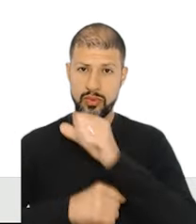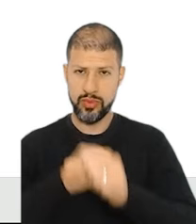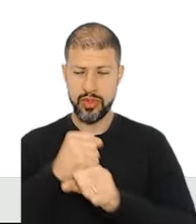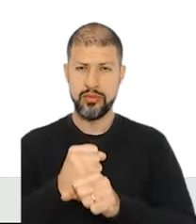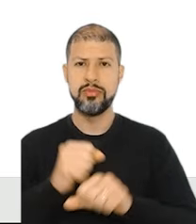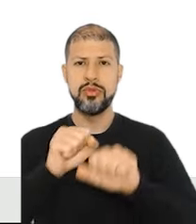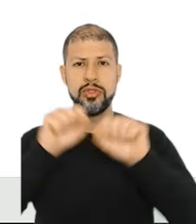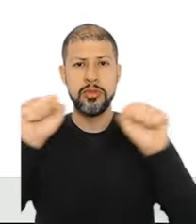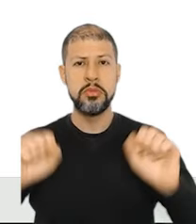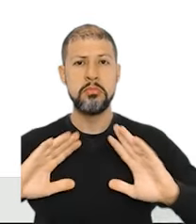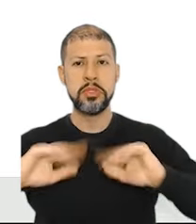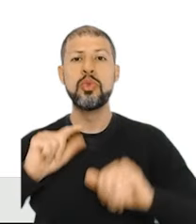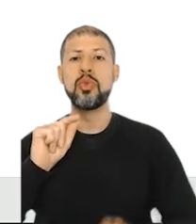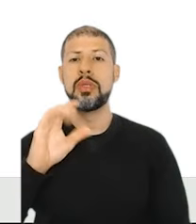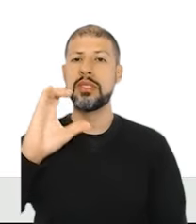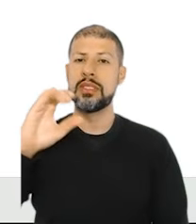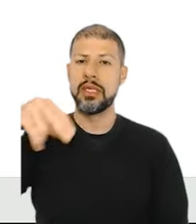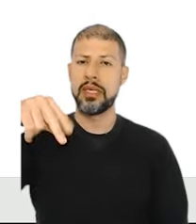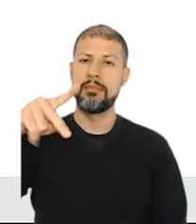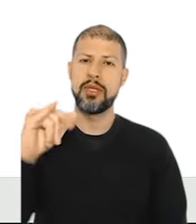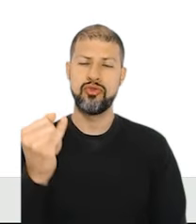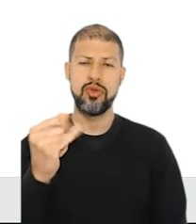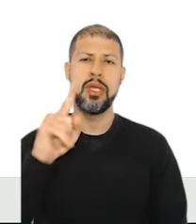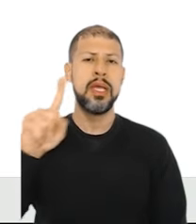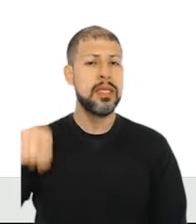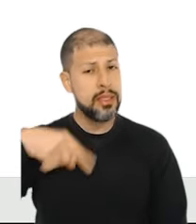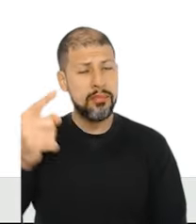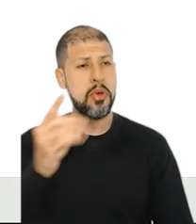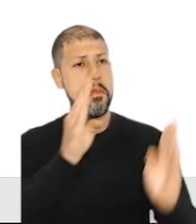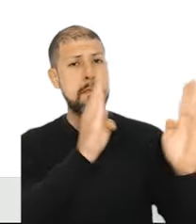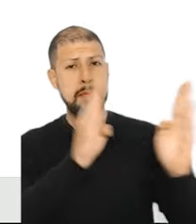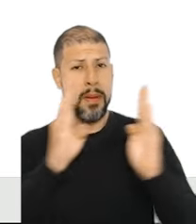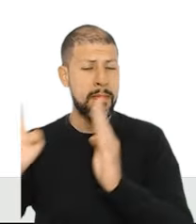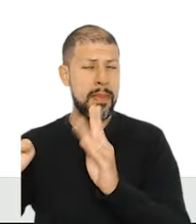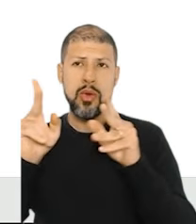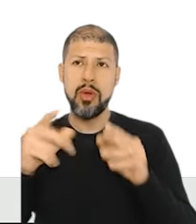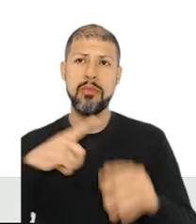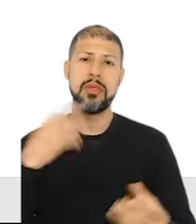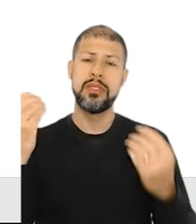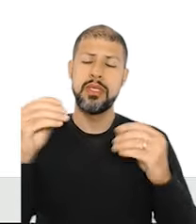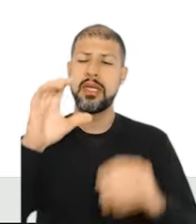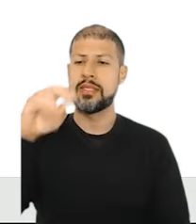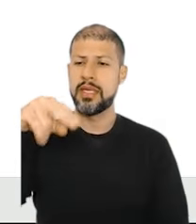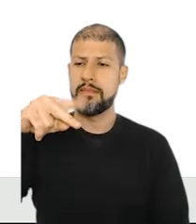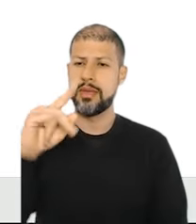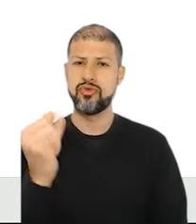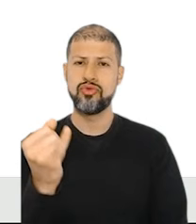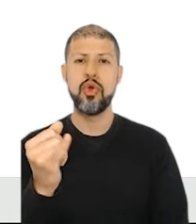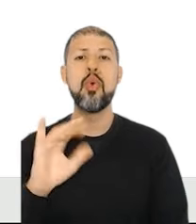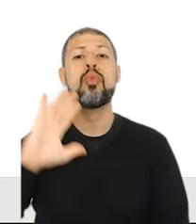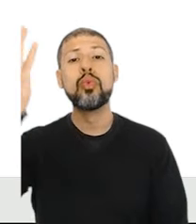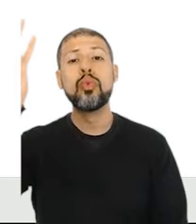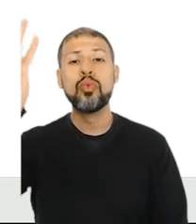CNPJ então aí a sequência é a mesma que nós fizemos né Se eu colocar esse CNPJ o que vai